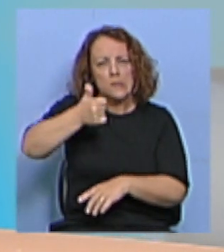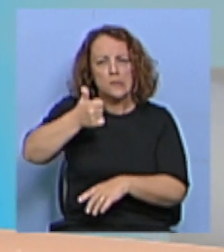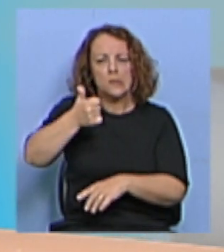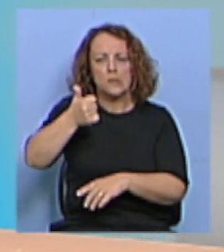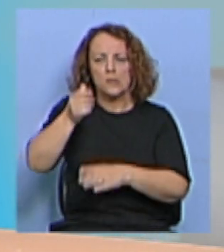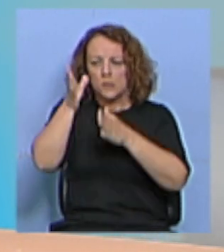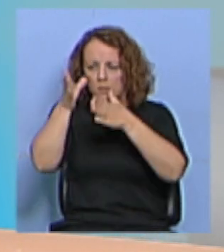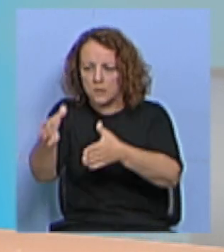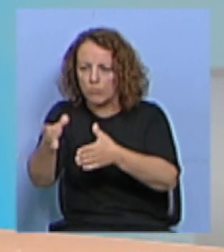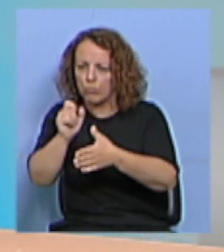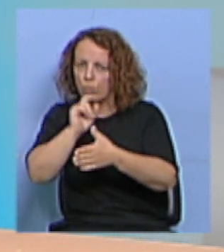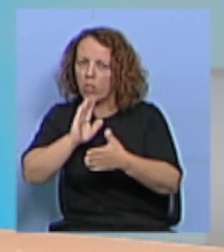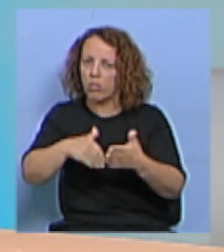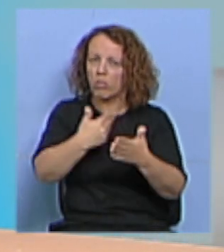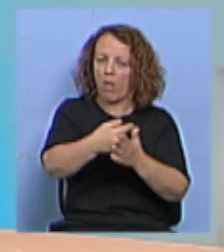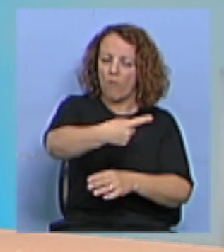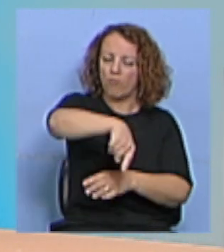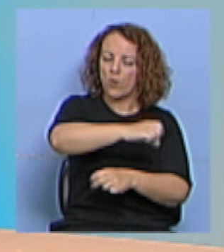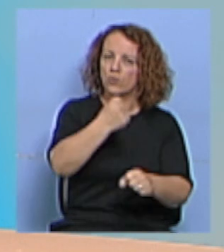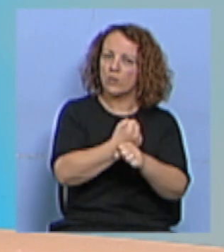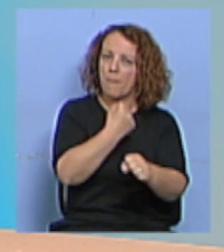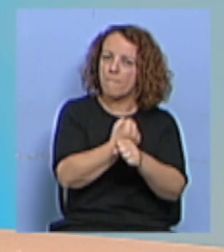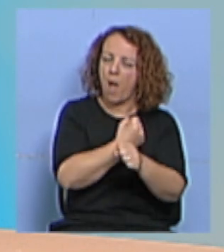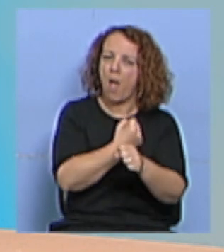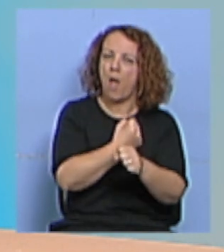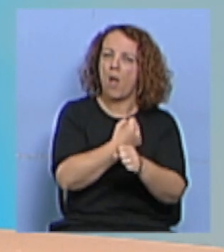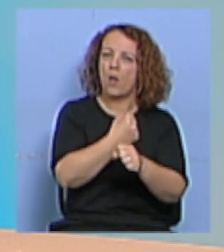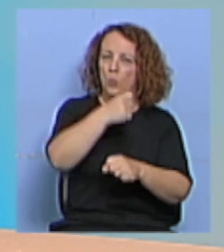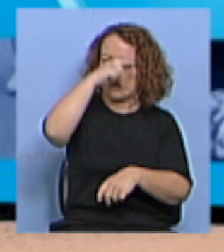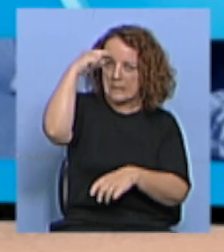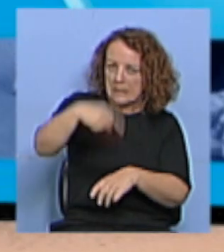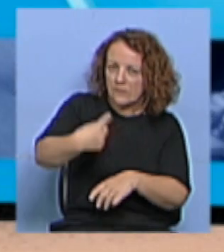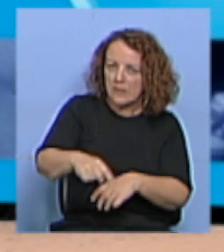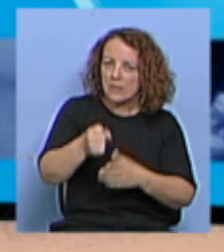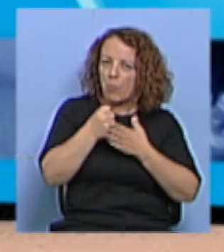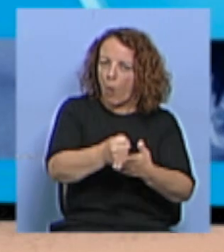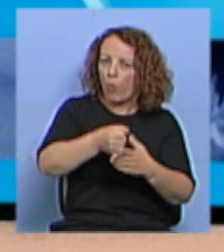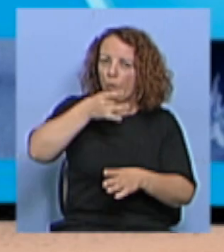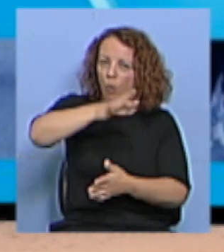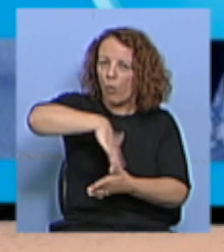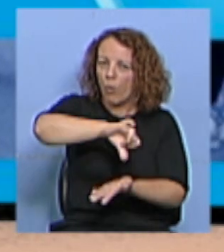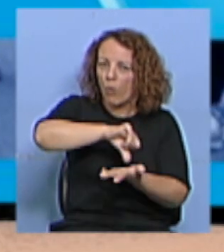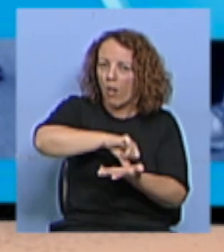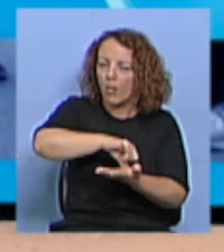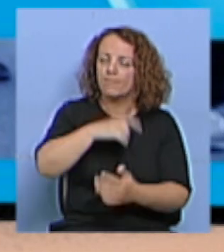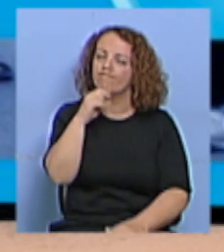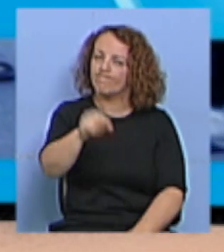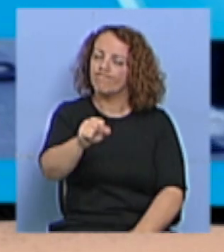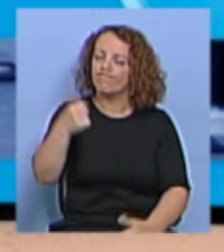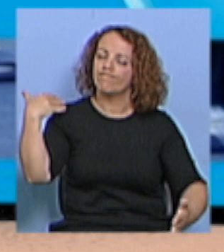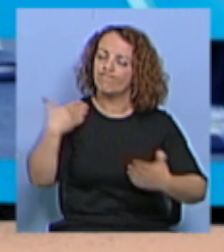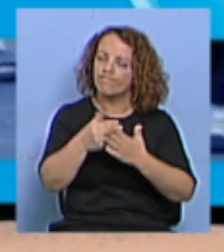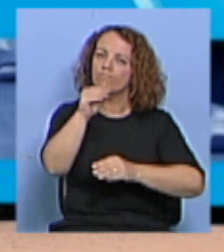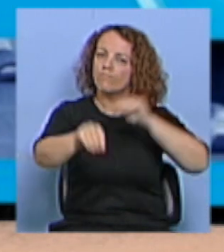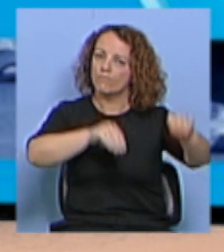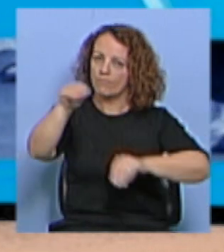em risco, esta vossa ação de auxílio local? Sim, esse é um alerta que já temos vindo a fazer, quer ao nível nacional,